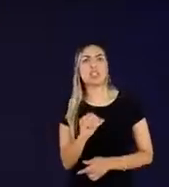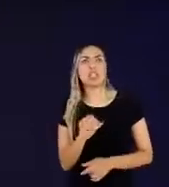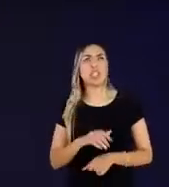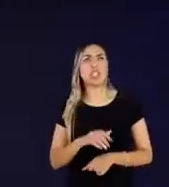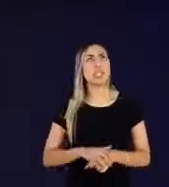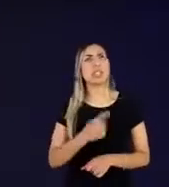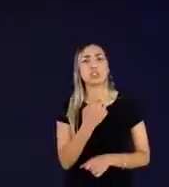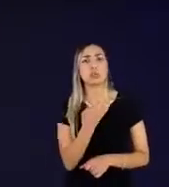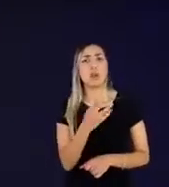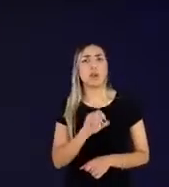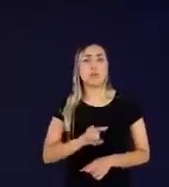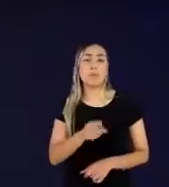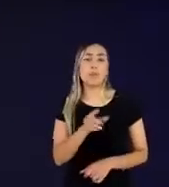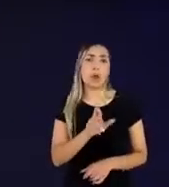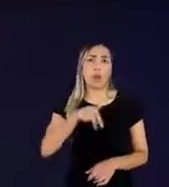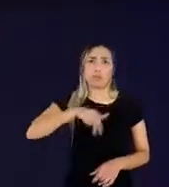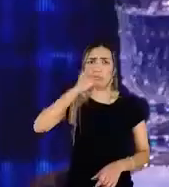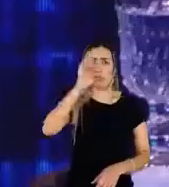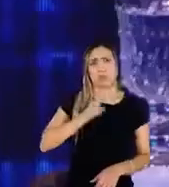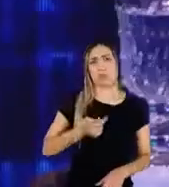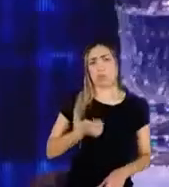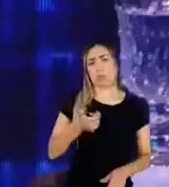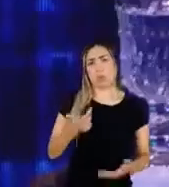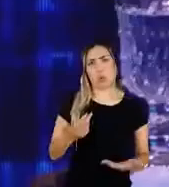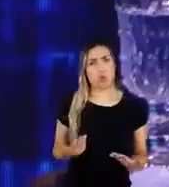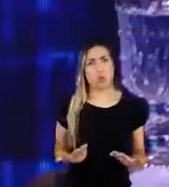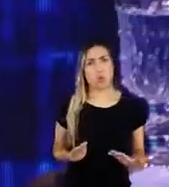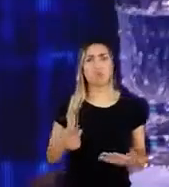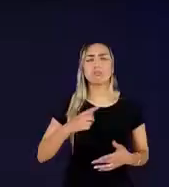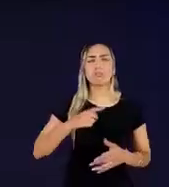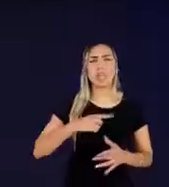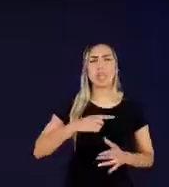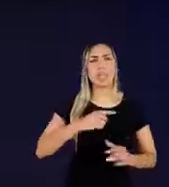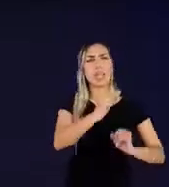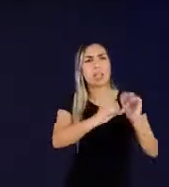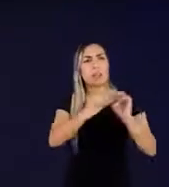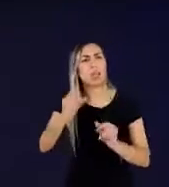São poucos no Brasil. Tem muito comércio, muita pequena